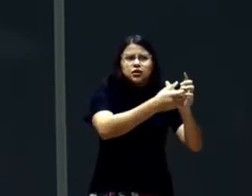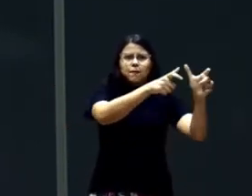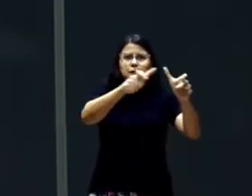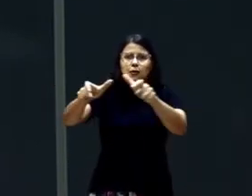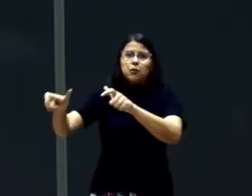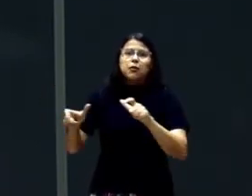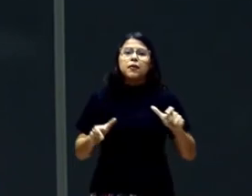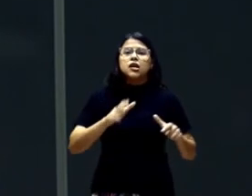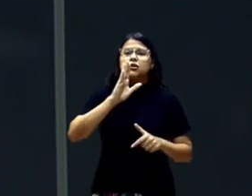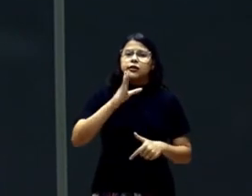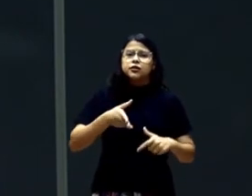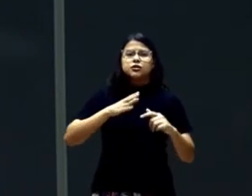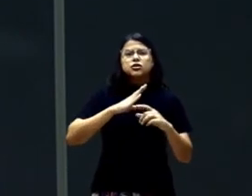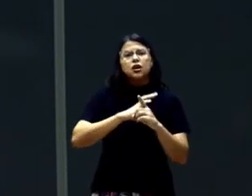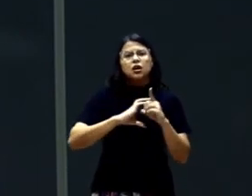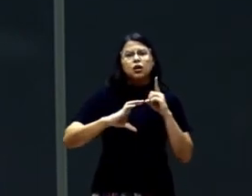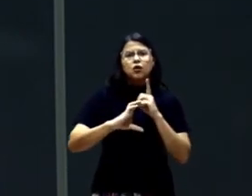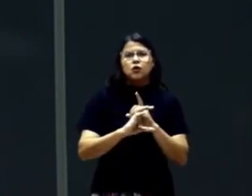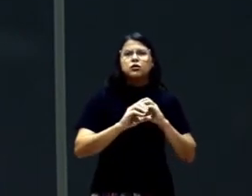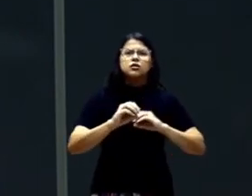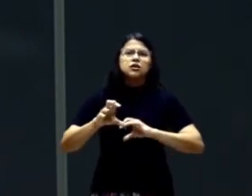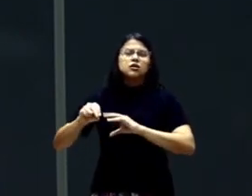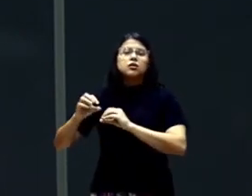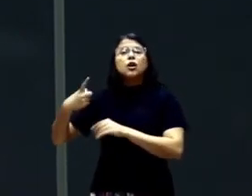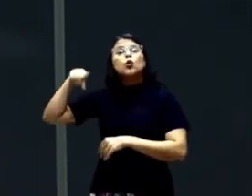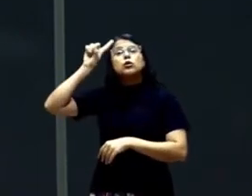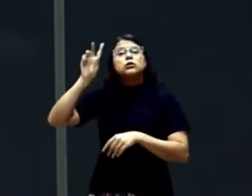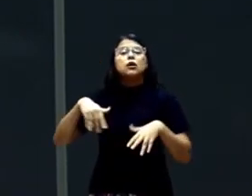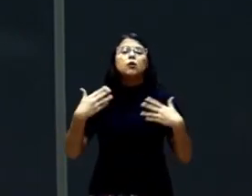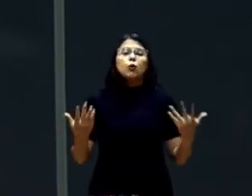esse culto. E o dia deles é terça-feira.